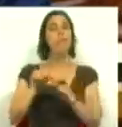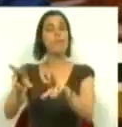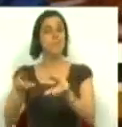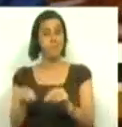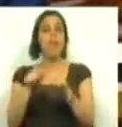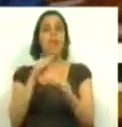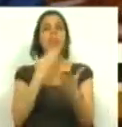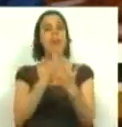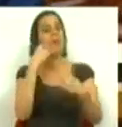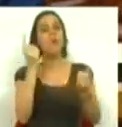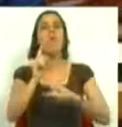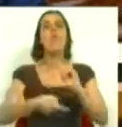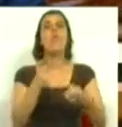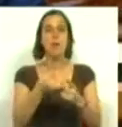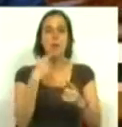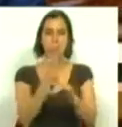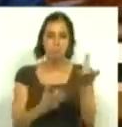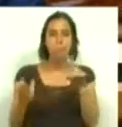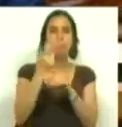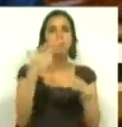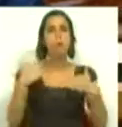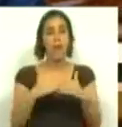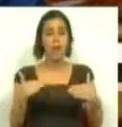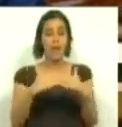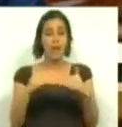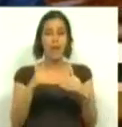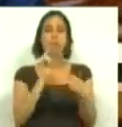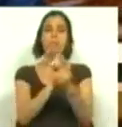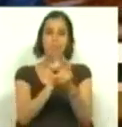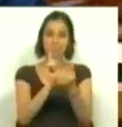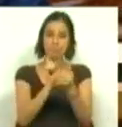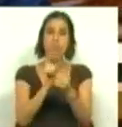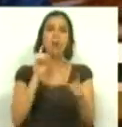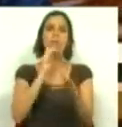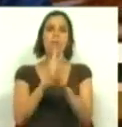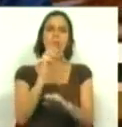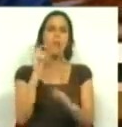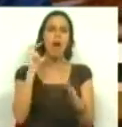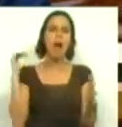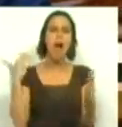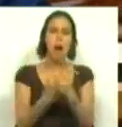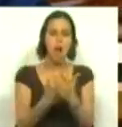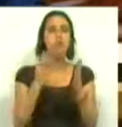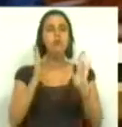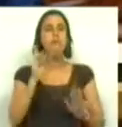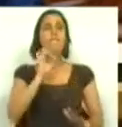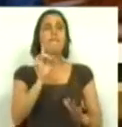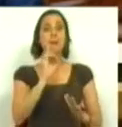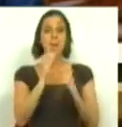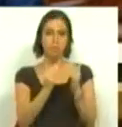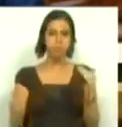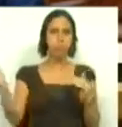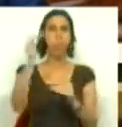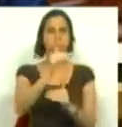e saneamento revela um aumento extraordinário dos níveis de atendibilidade ao longo dos últimos 30 anos, atingindo valores